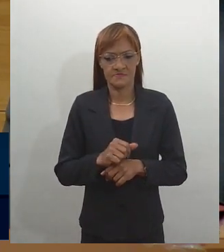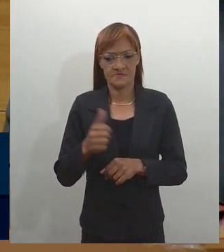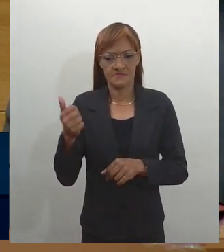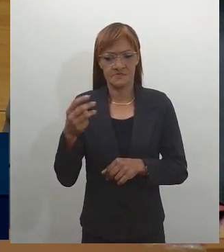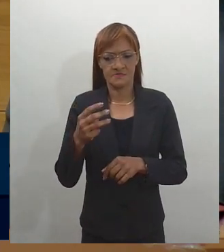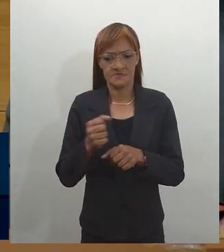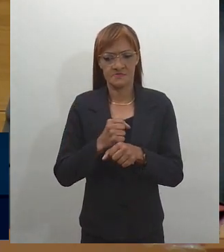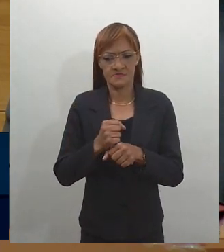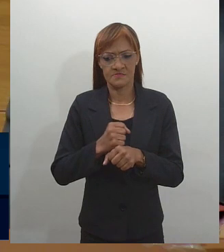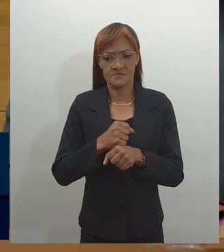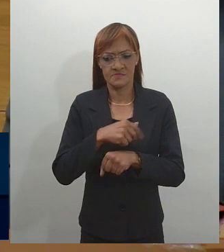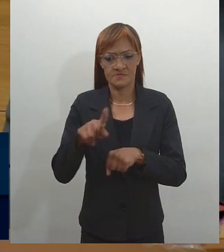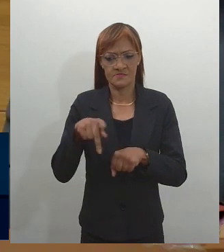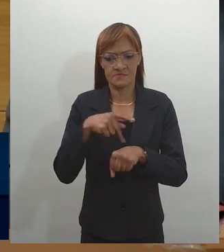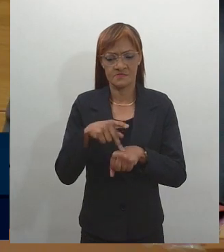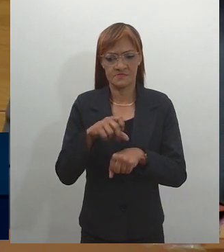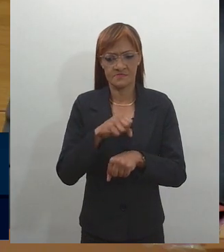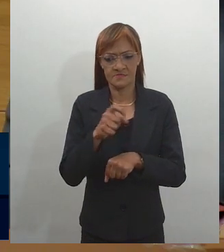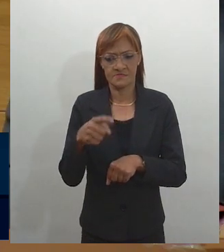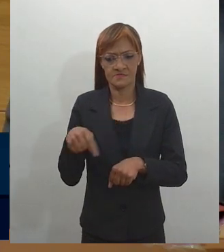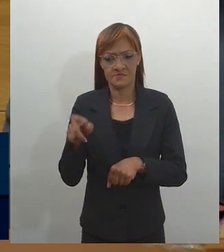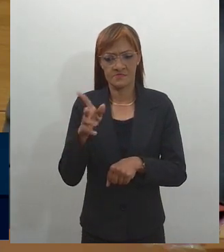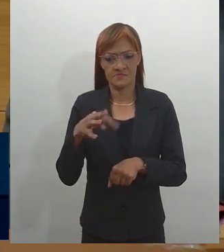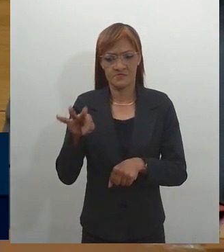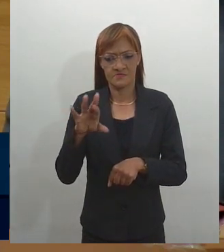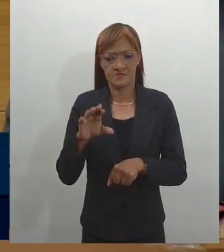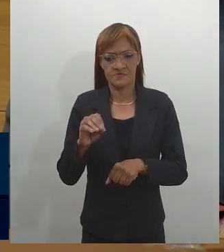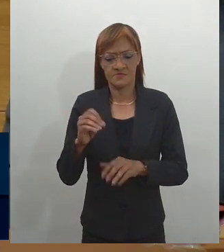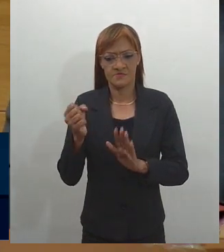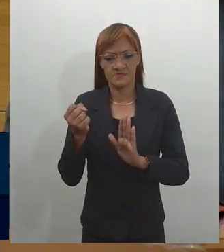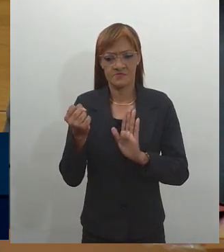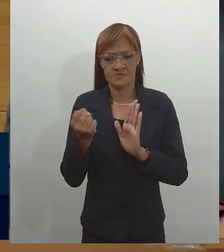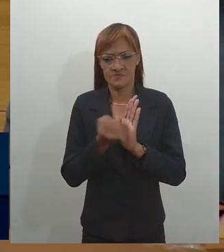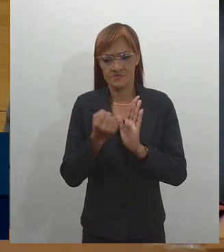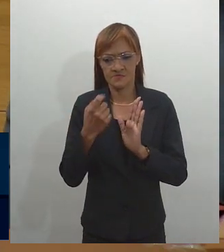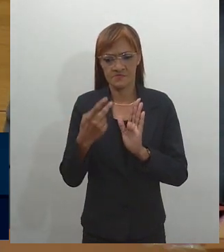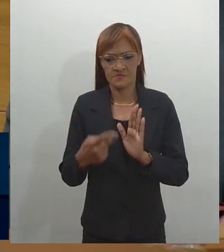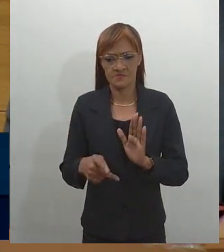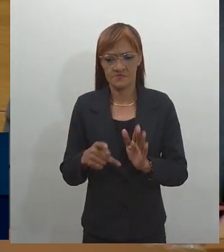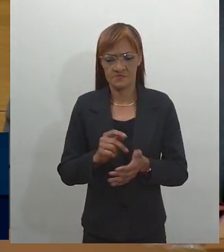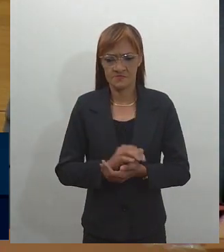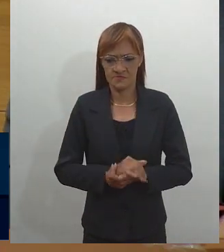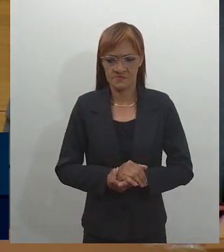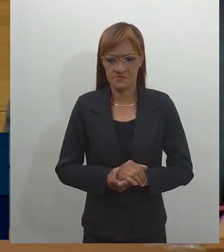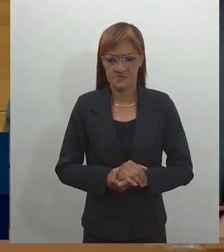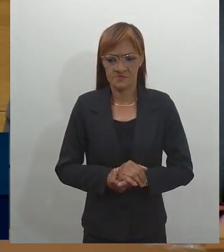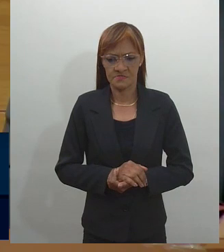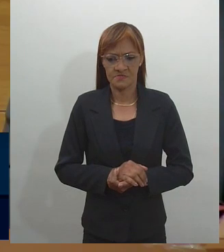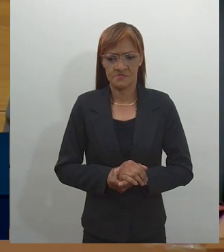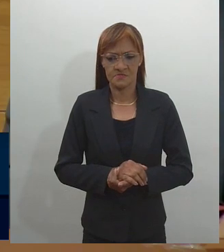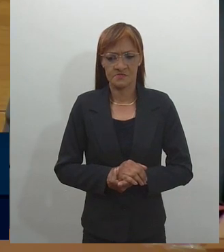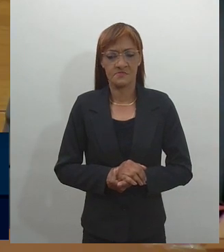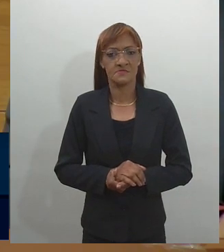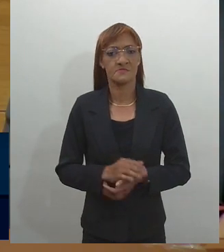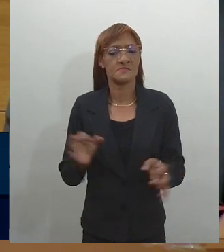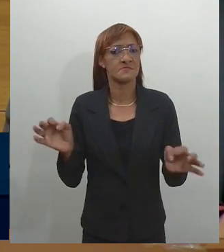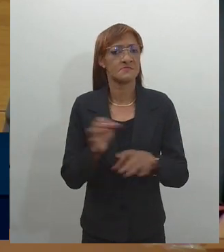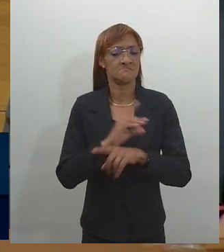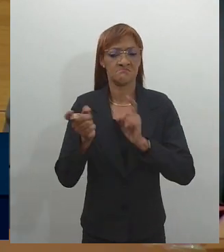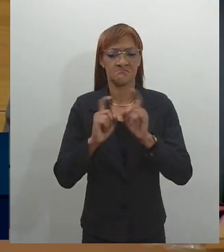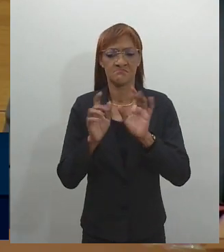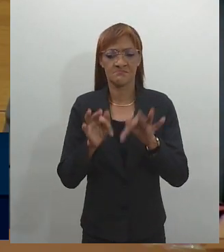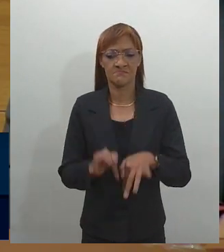como Patrimônio Mundial pela Unesco, uma propositura do deputado Paulo Júnior. É claro, encerrada a presente sessão, convocando-a para amanhã. Quero